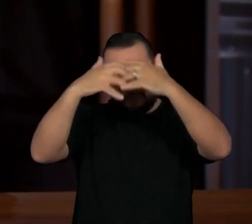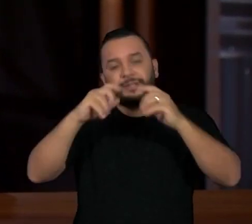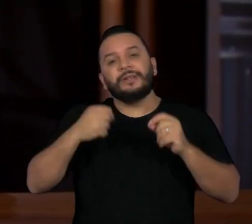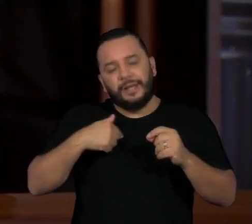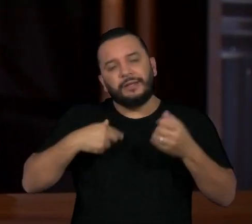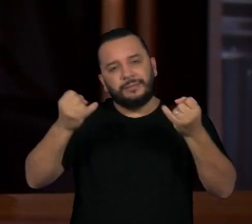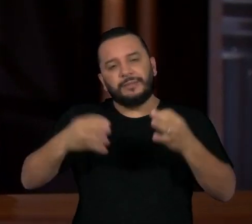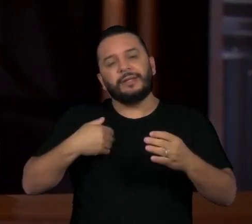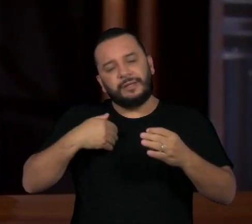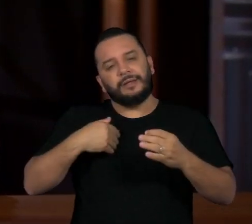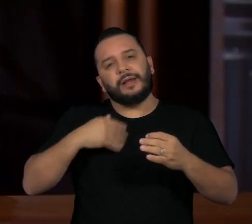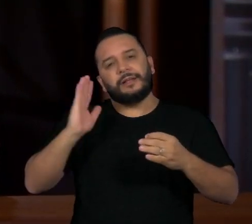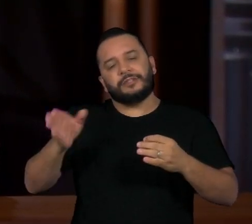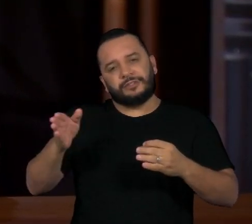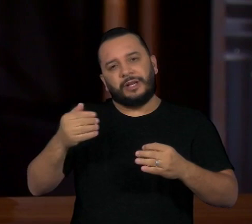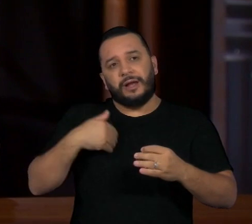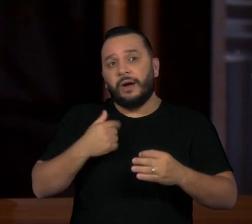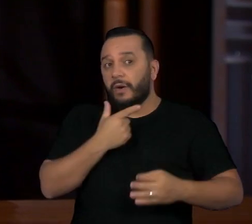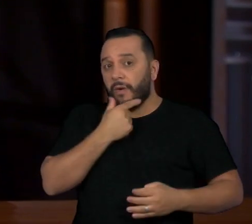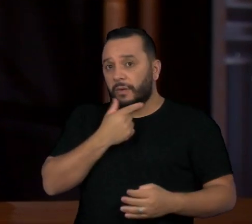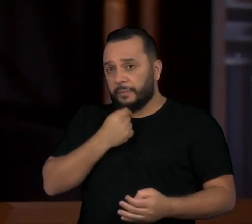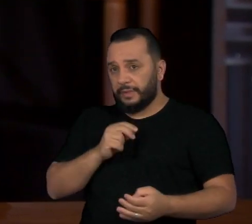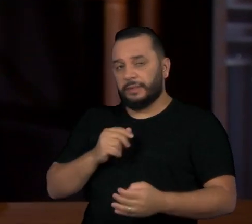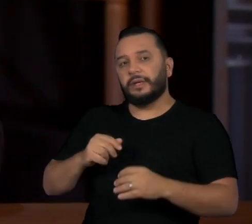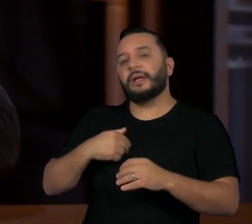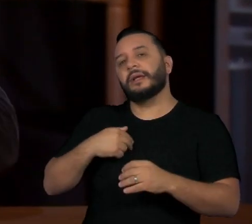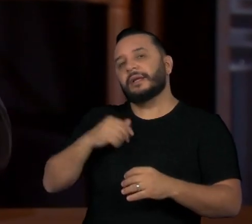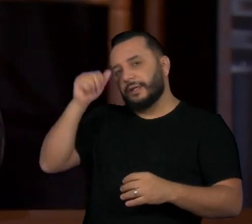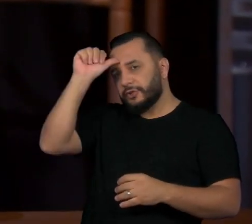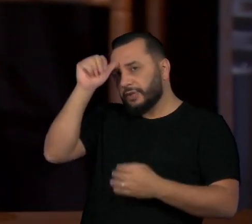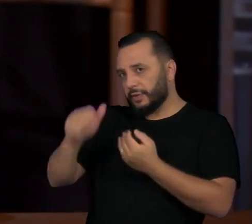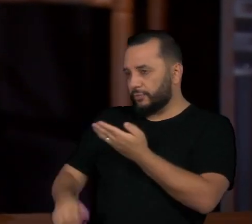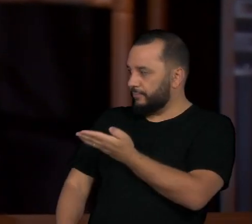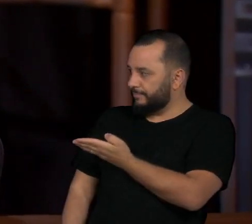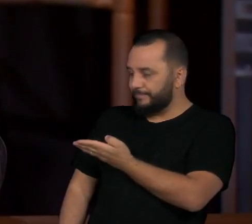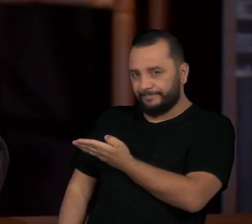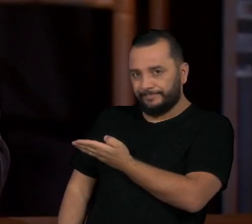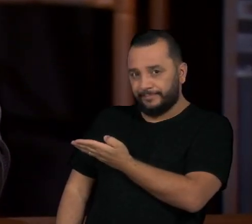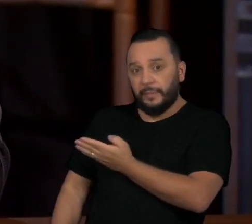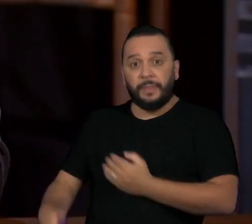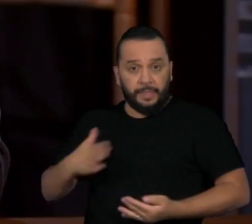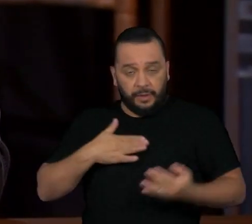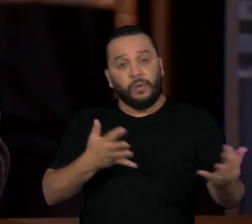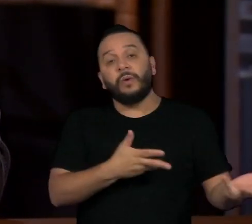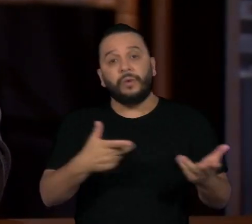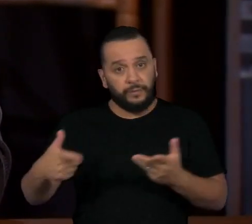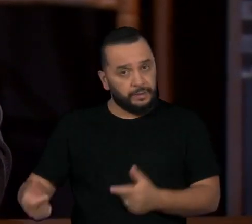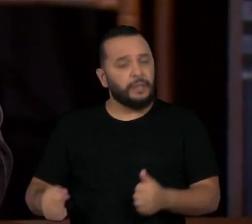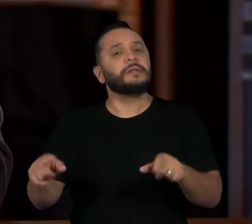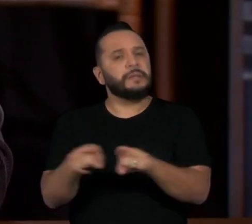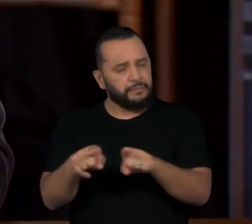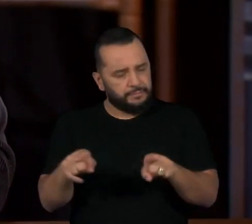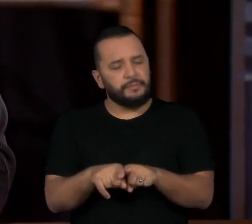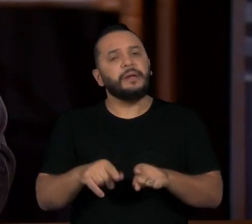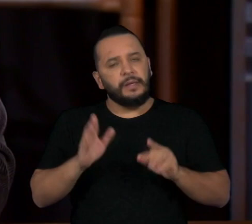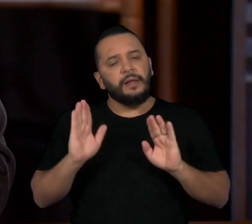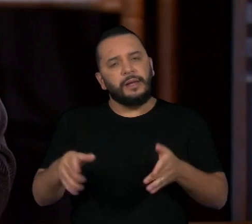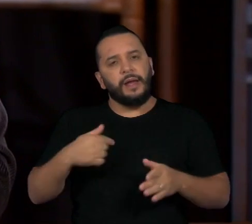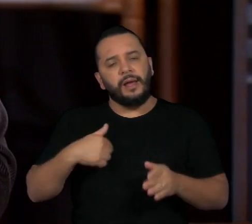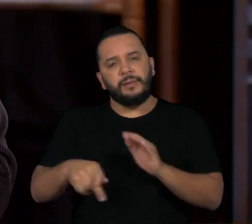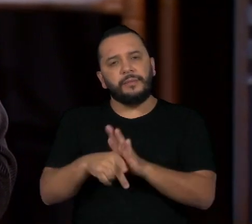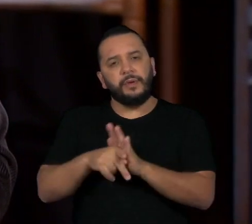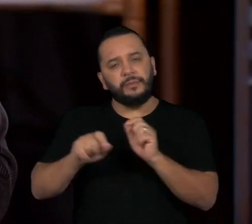neurocientista indiano. O meu convidado também é neurocientista, estuda as tretas e maravilhas que nascem dessa